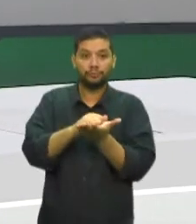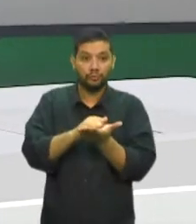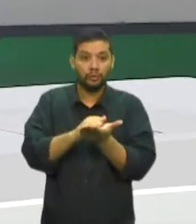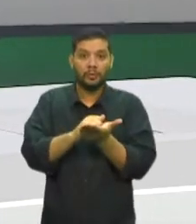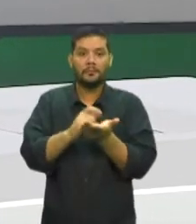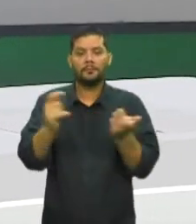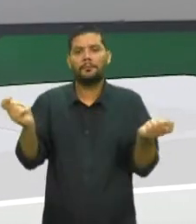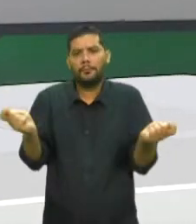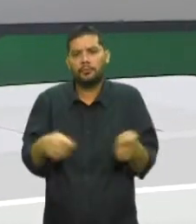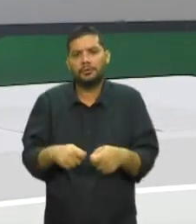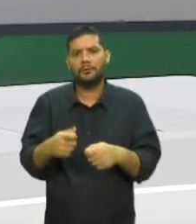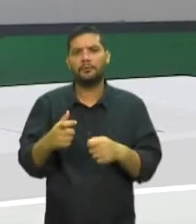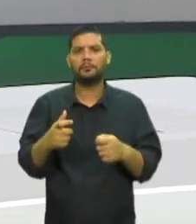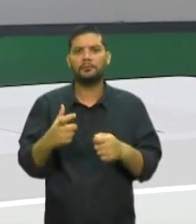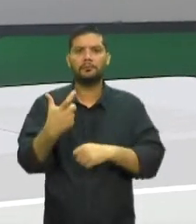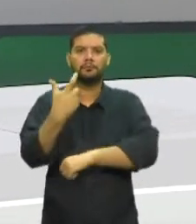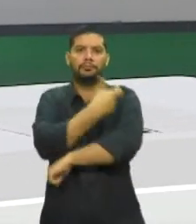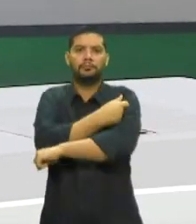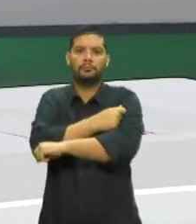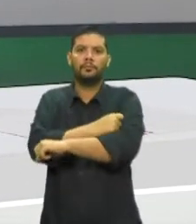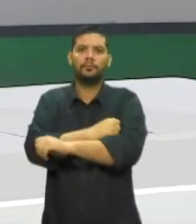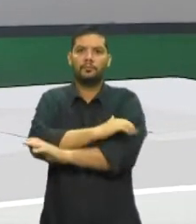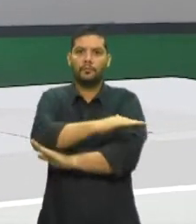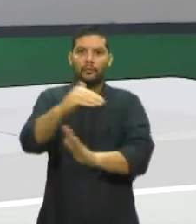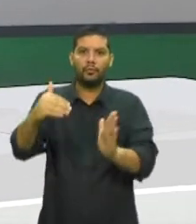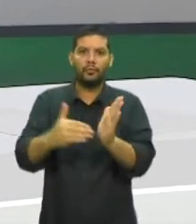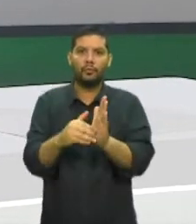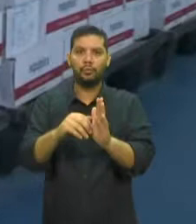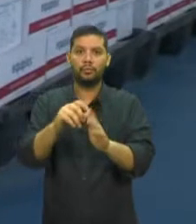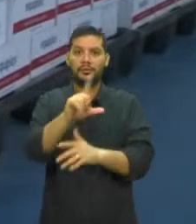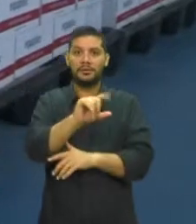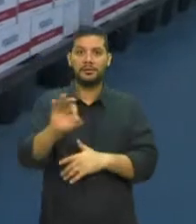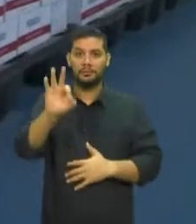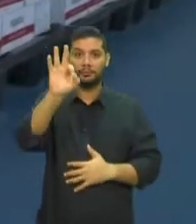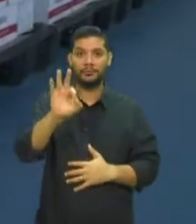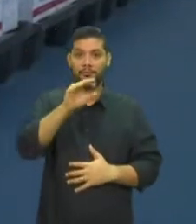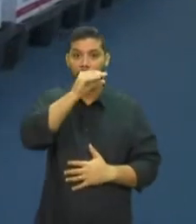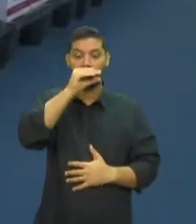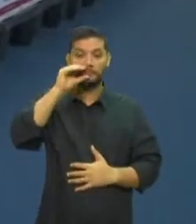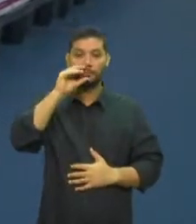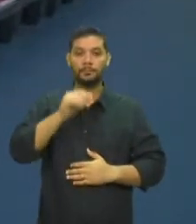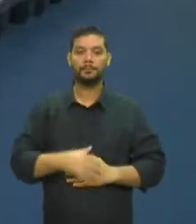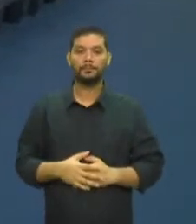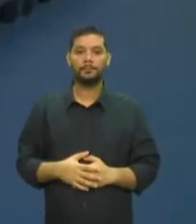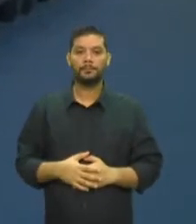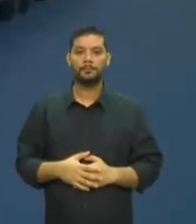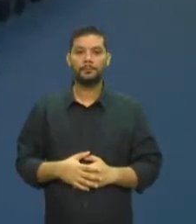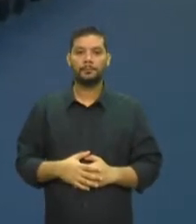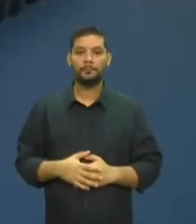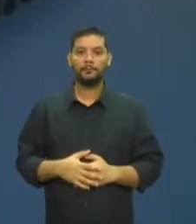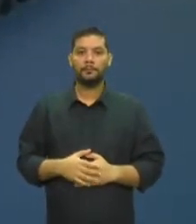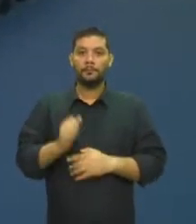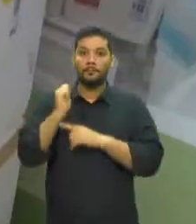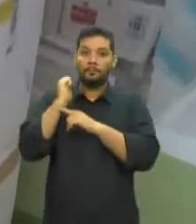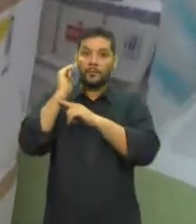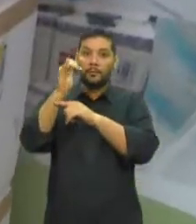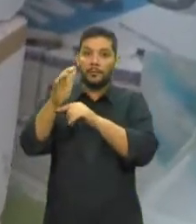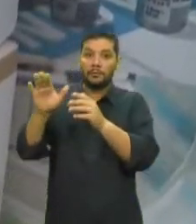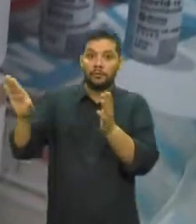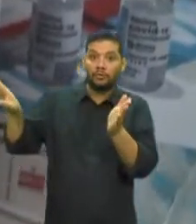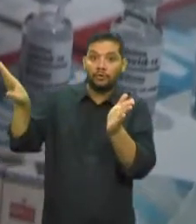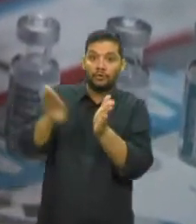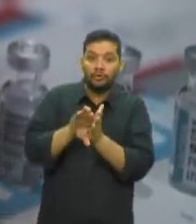capacidade para vacinar 100% da população adulta. As vacinas recebidas durante a madrugada desta quinta-feira